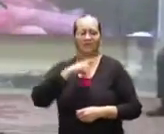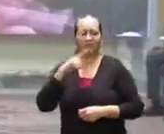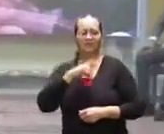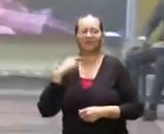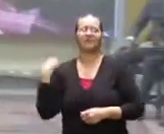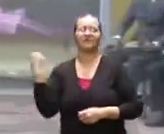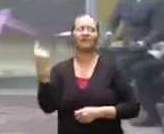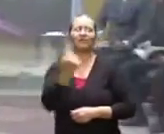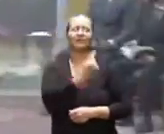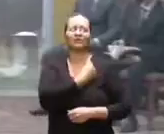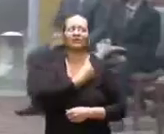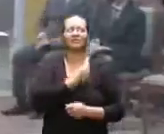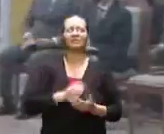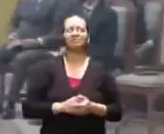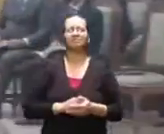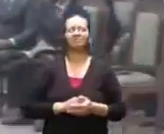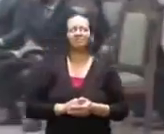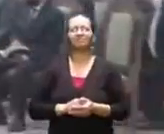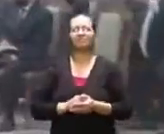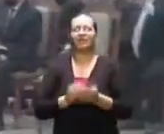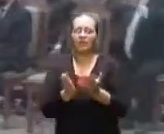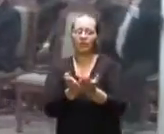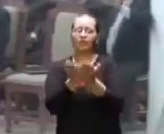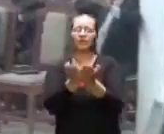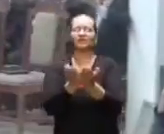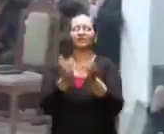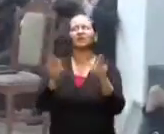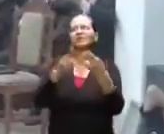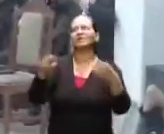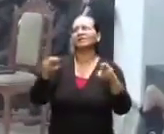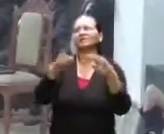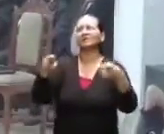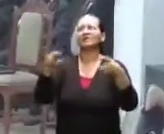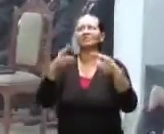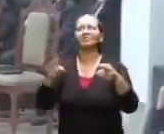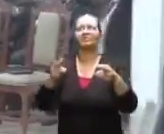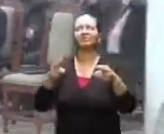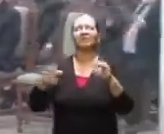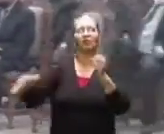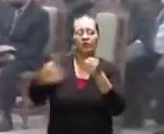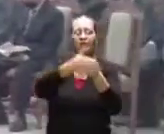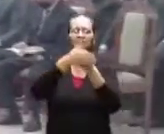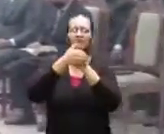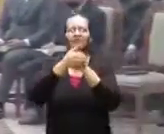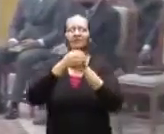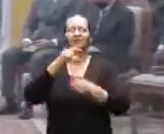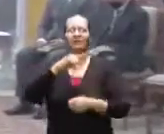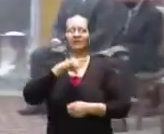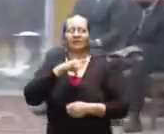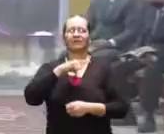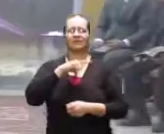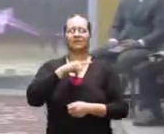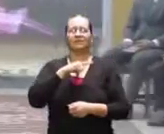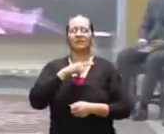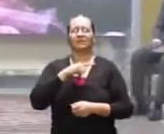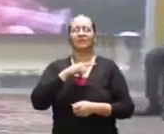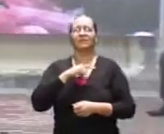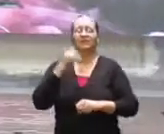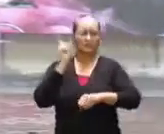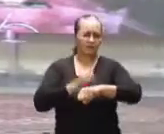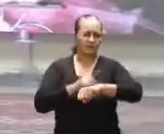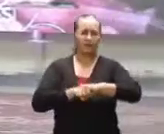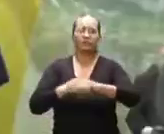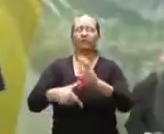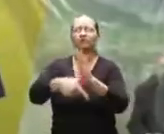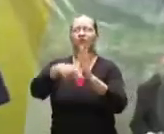tu tens. Tem harpa assim? Tem harpa que fala sobre guarda o que tu tens. Guarda. Não é tempo de voltar para trás.